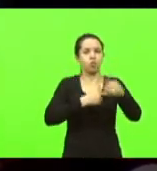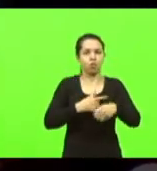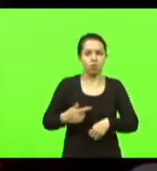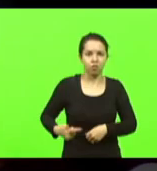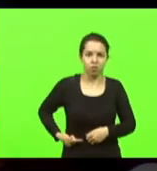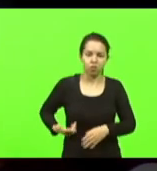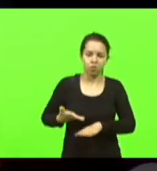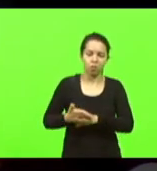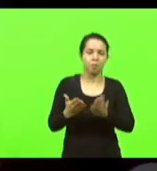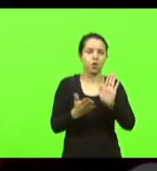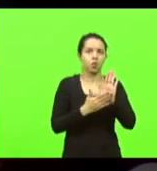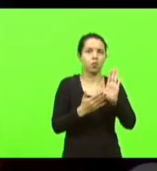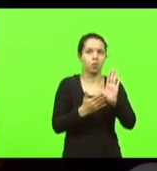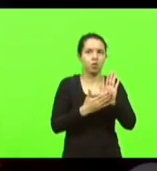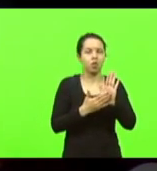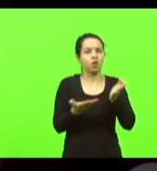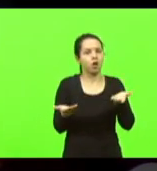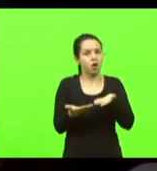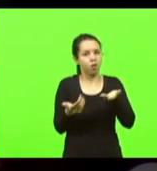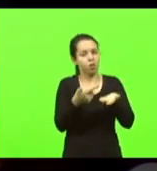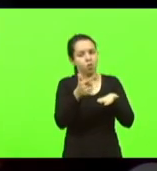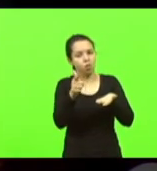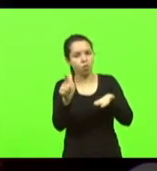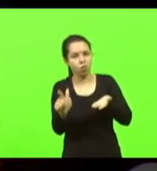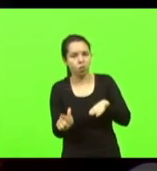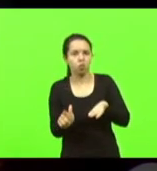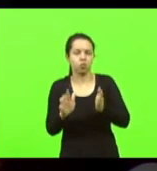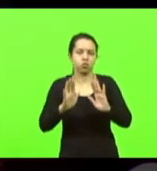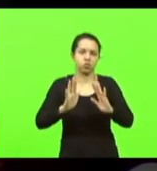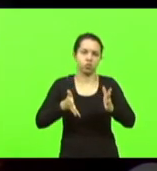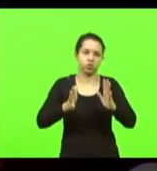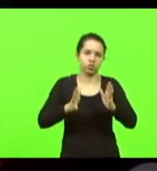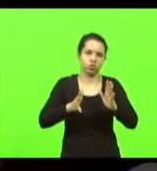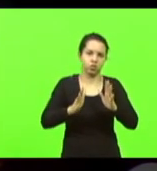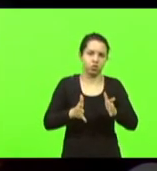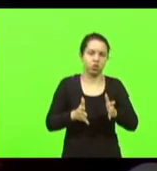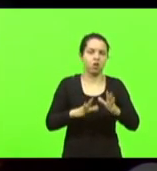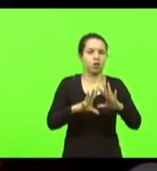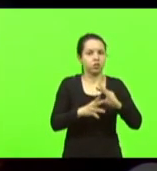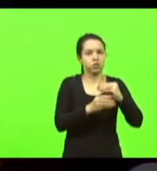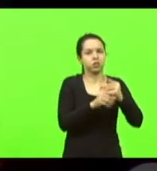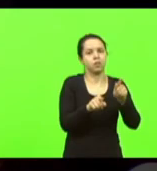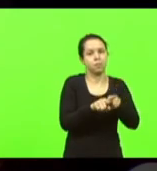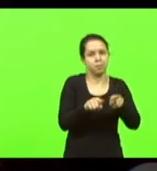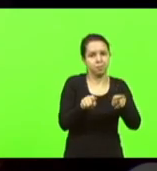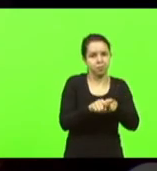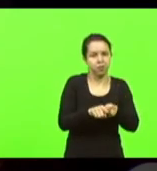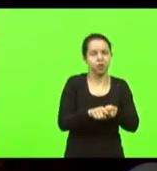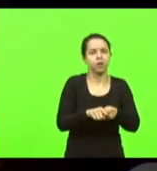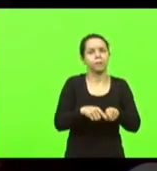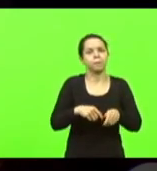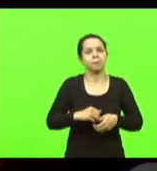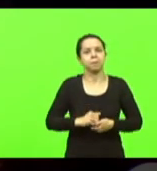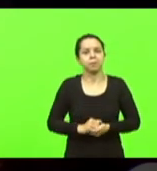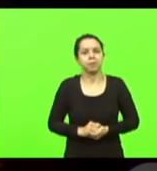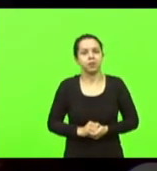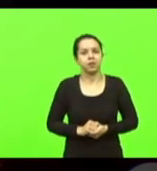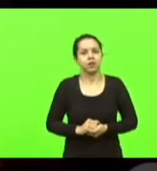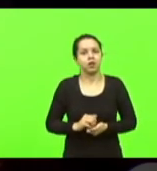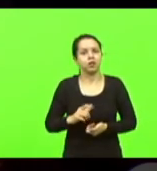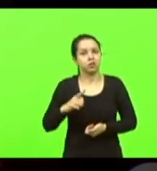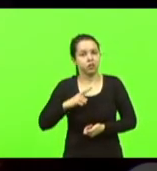com uma proposta agora nós já temos um outro desenho com uma uma dentro também para quando houver filhos